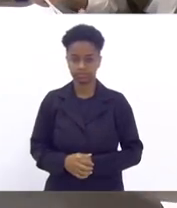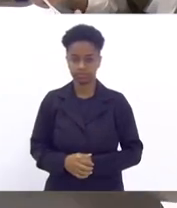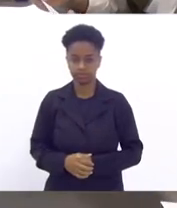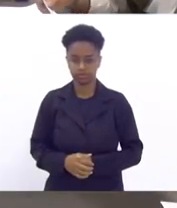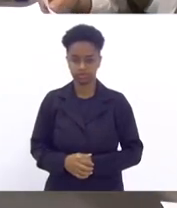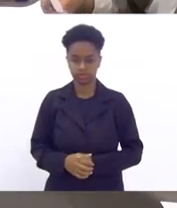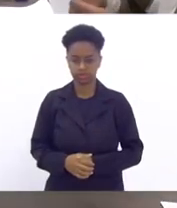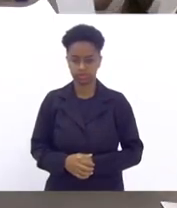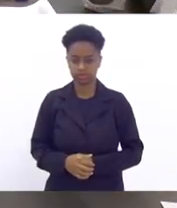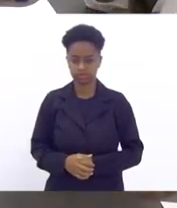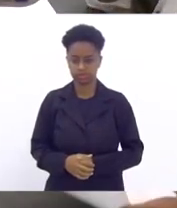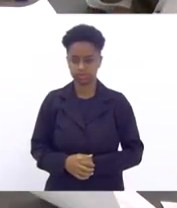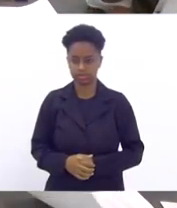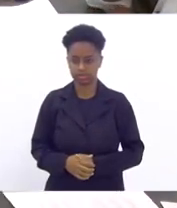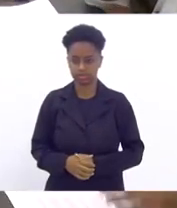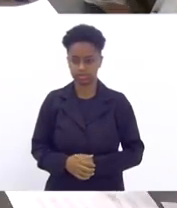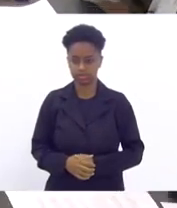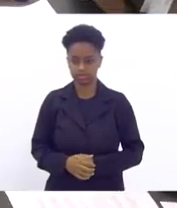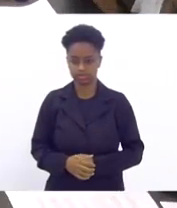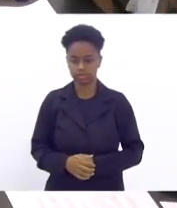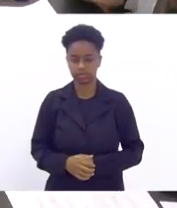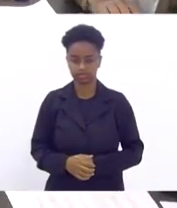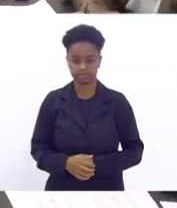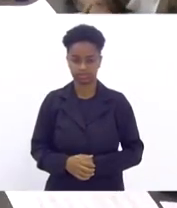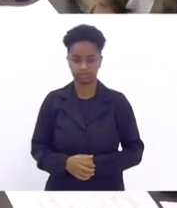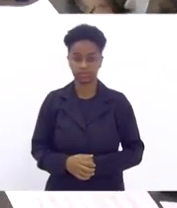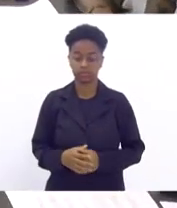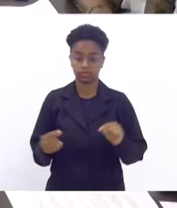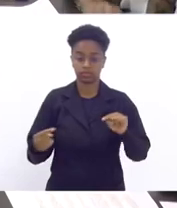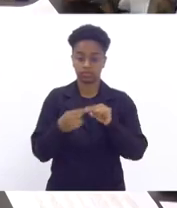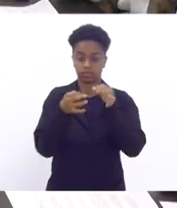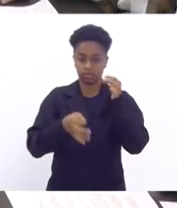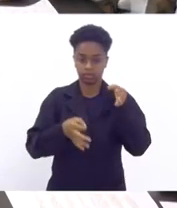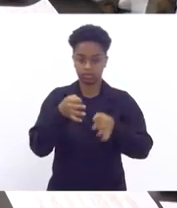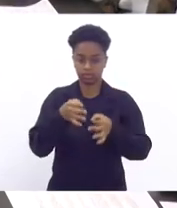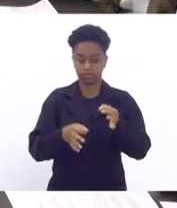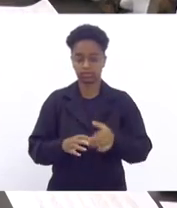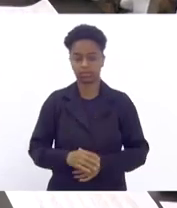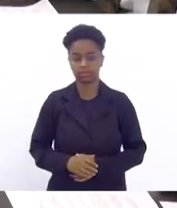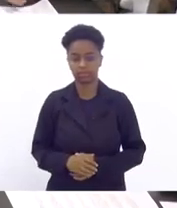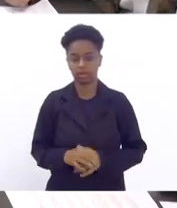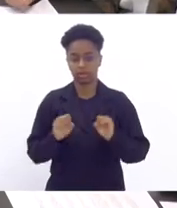é o dois júri é pela juridicidade presidente